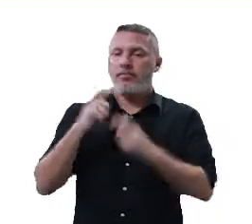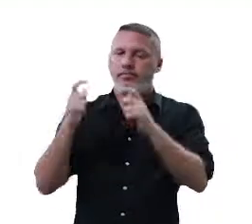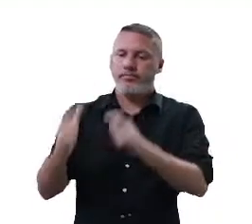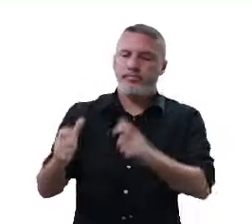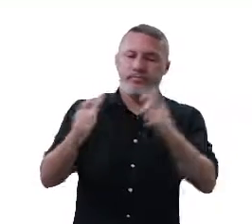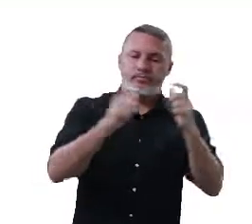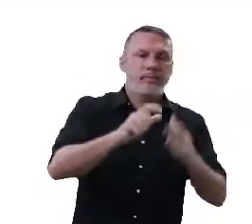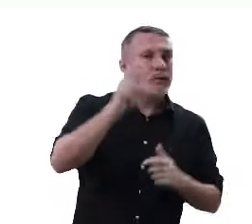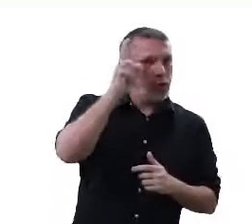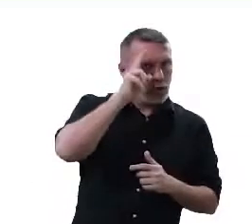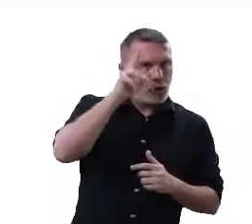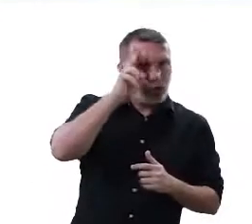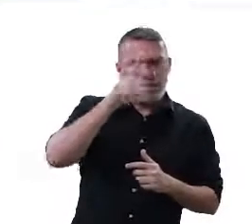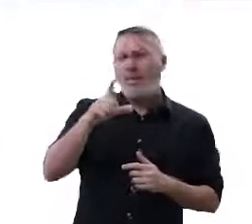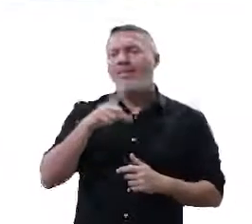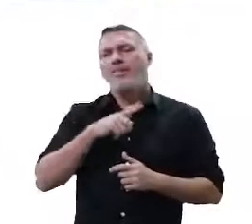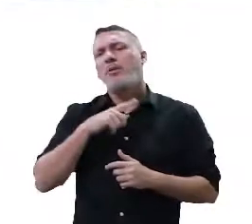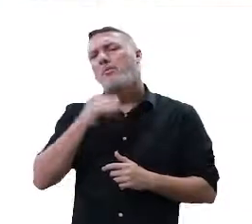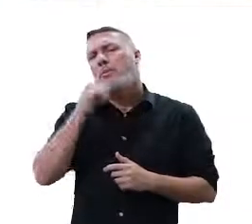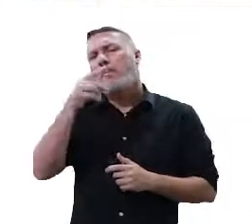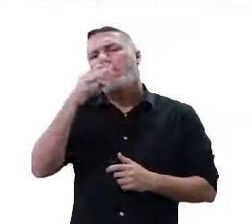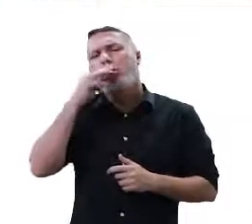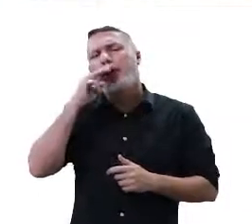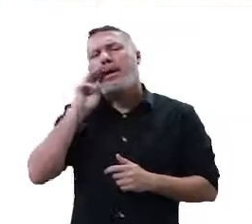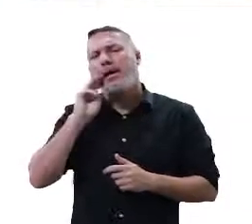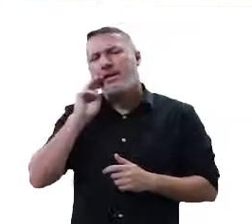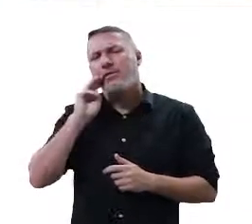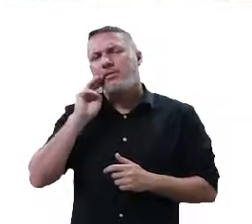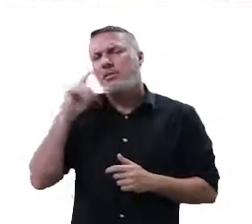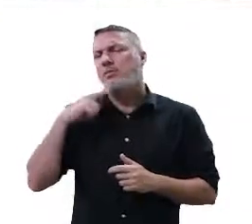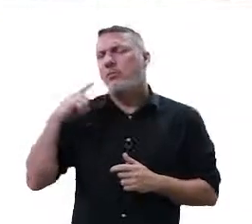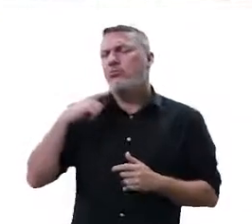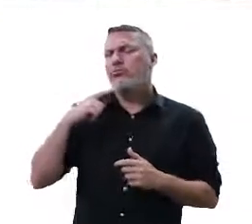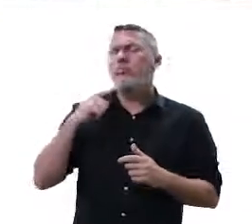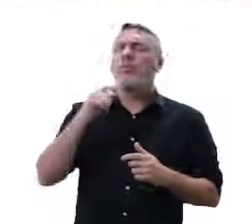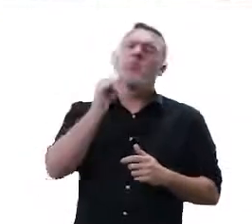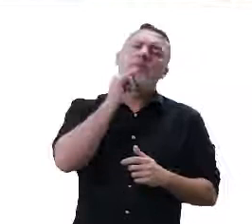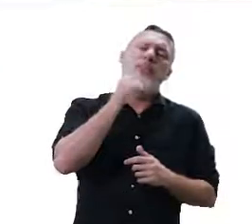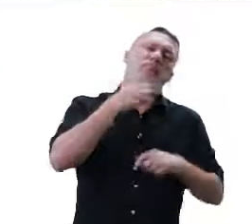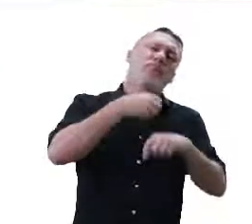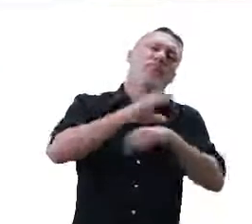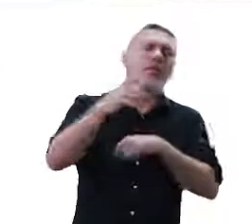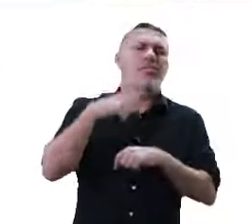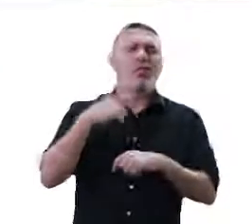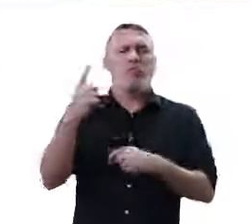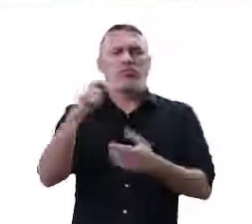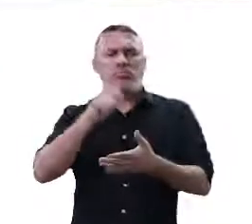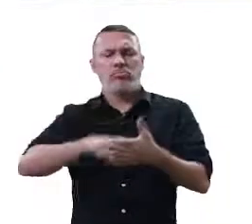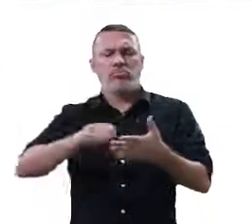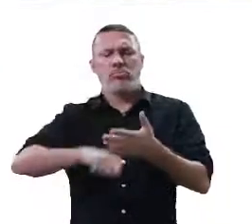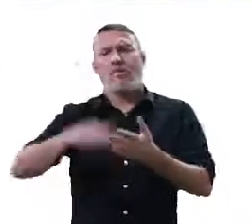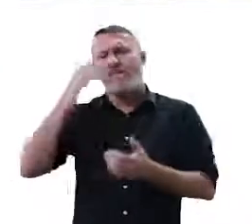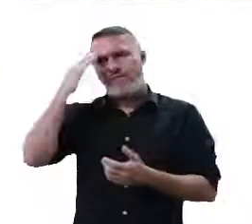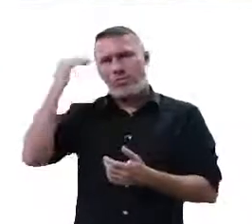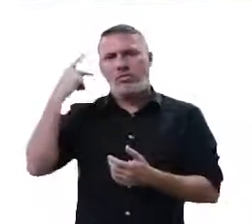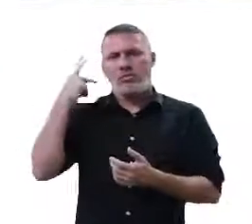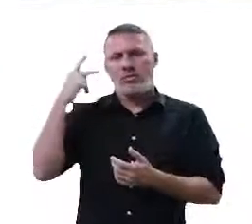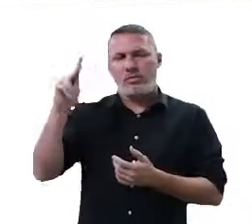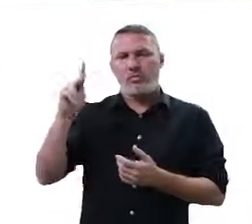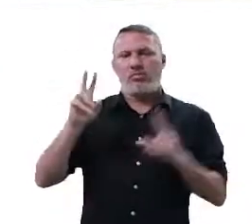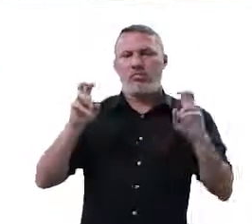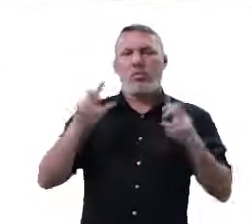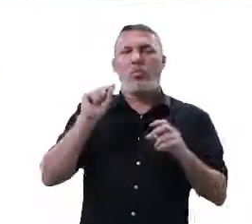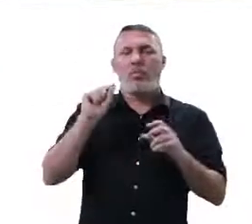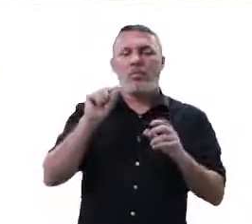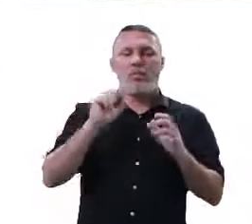localização histórica. Então, mesmo que o Marx venha falar, né, por exemplo, ele tem uma obra famosa que é